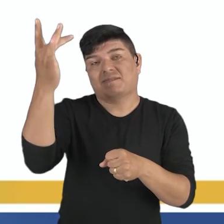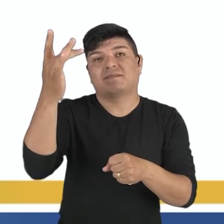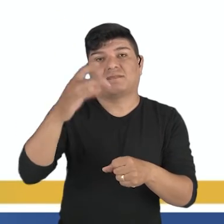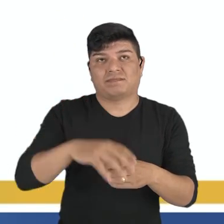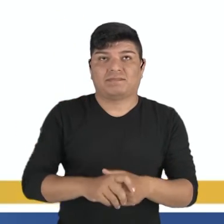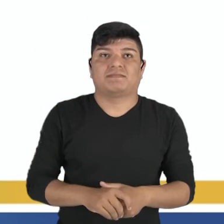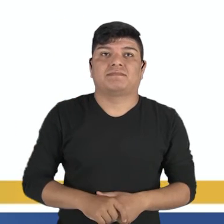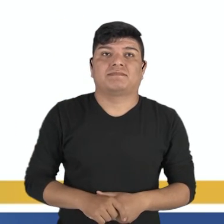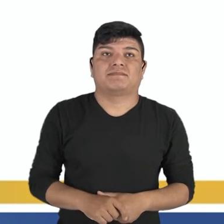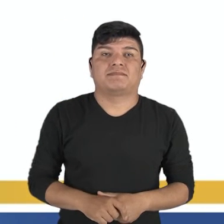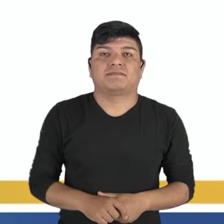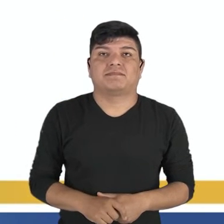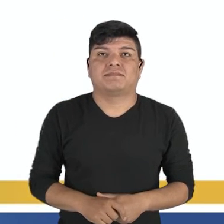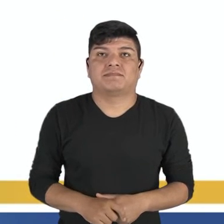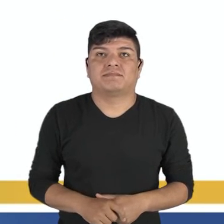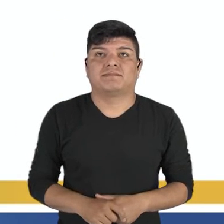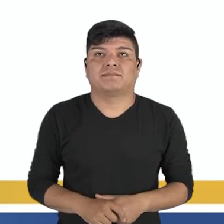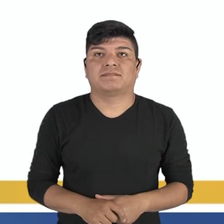Facinho. At